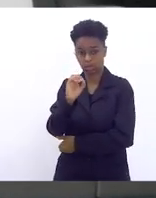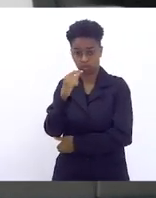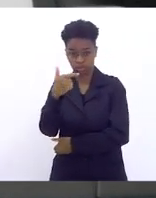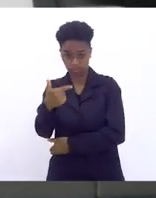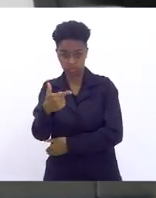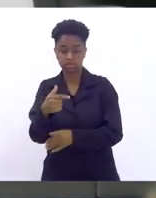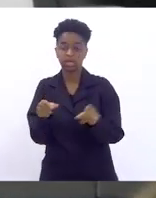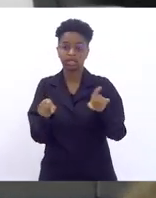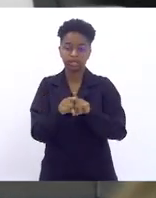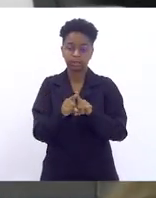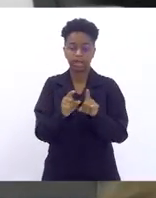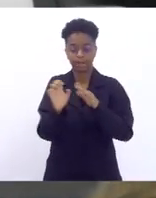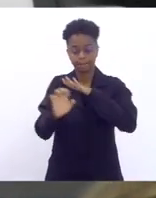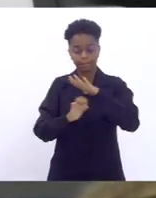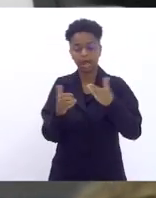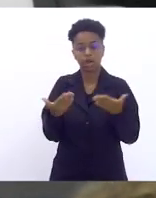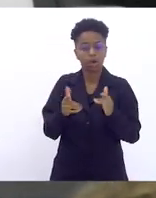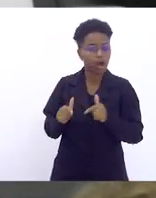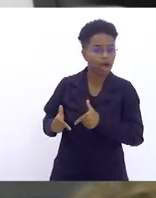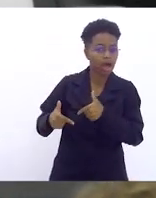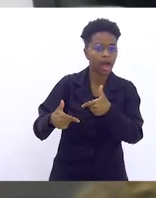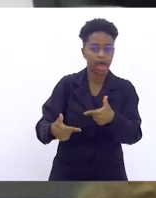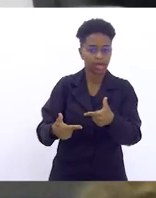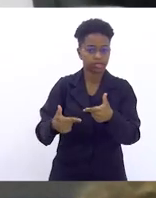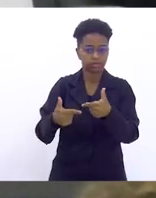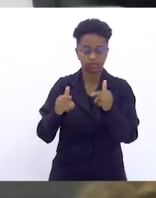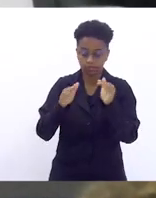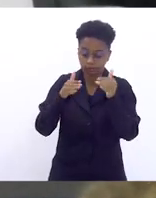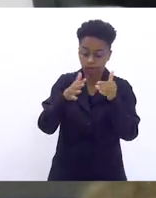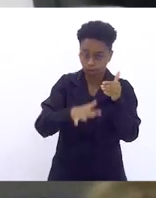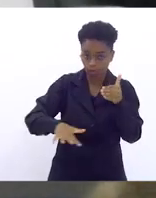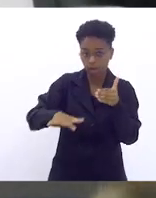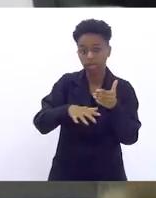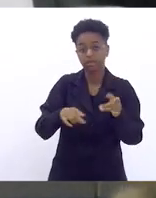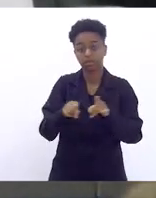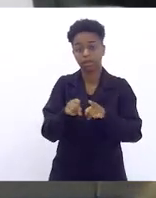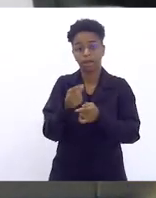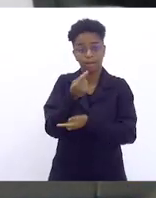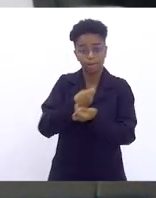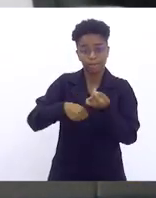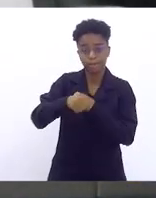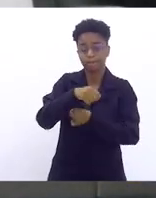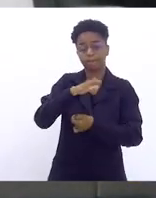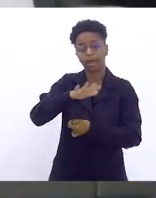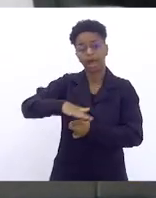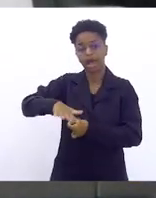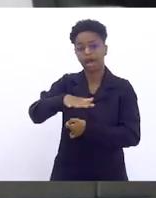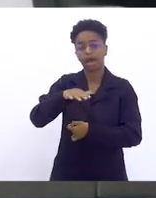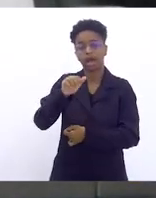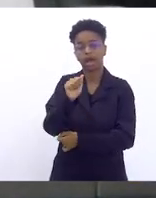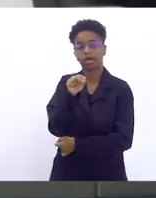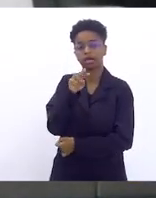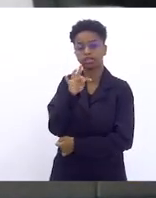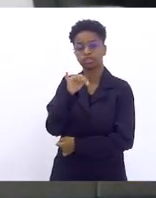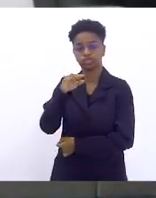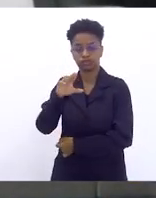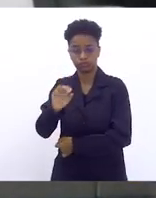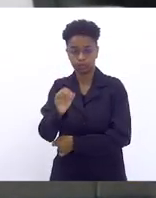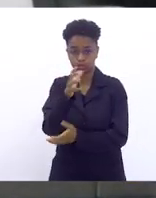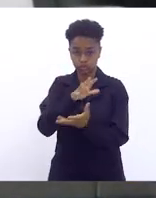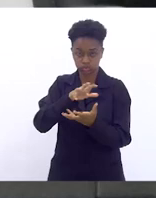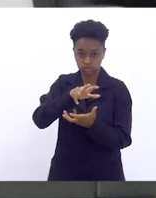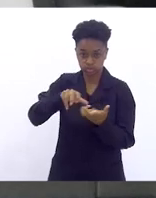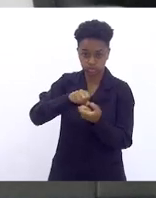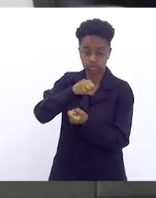posturas nessa direção o mercado de ativo sustentáveis que nós estamos fazendo aqui mas que envolve o crédito de carbono um